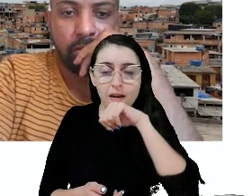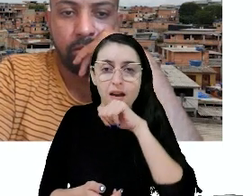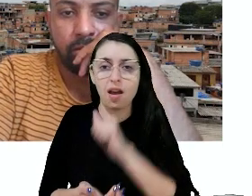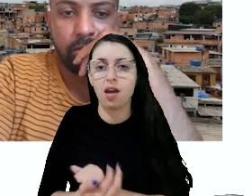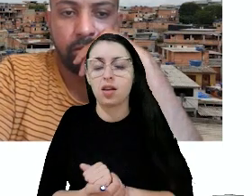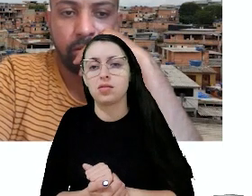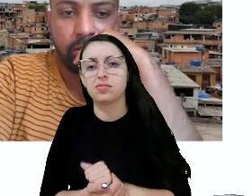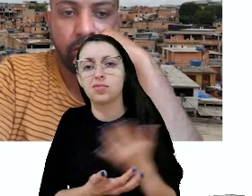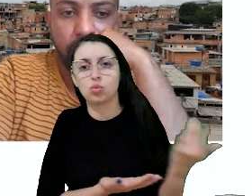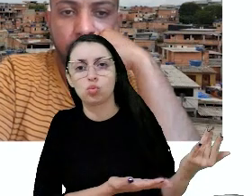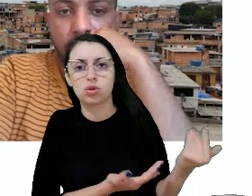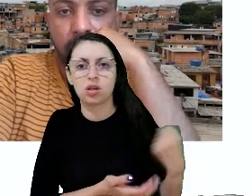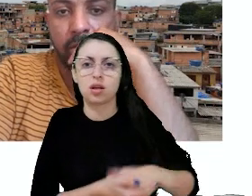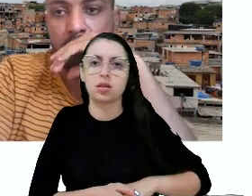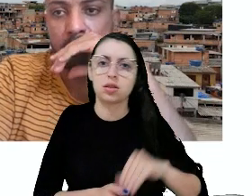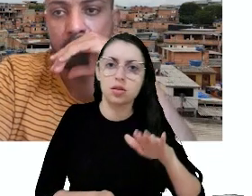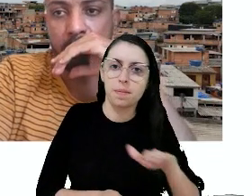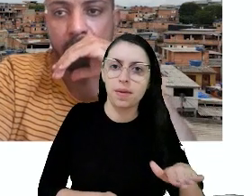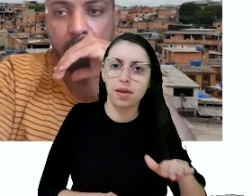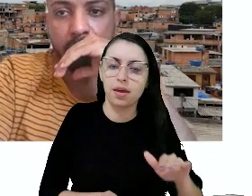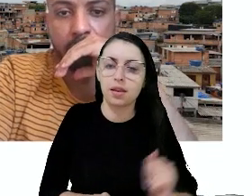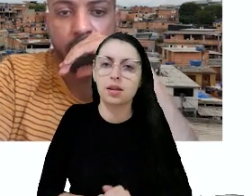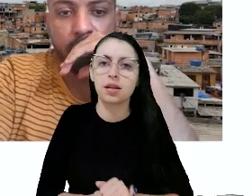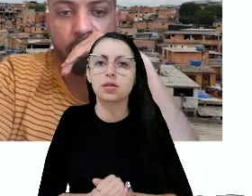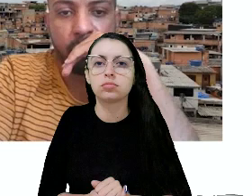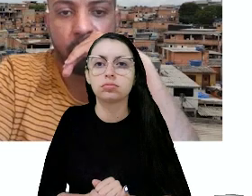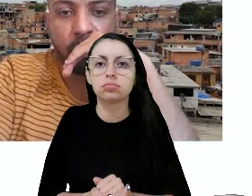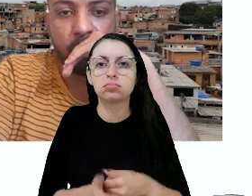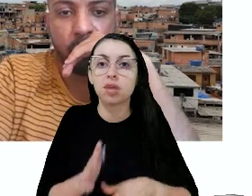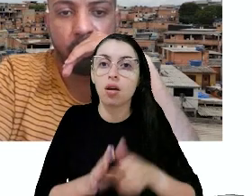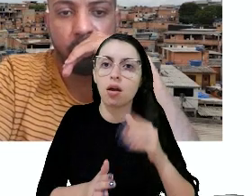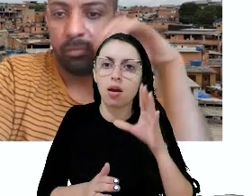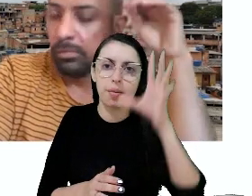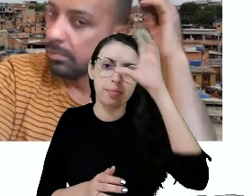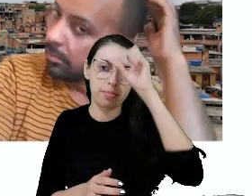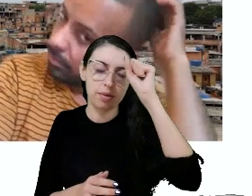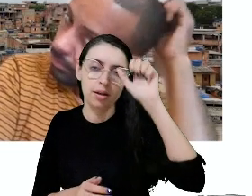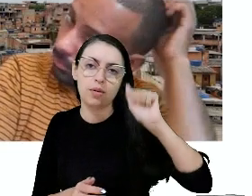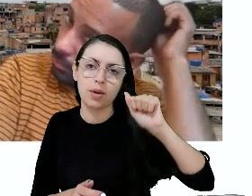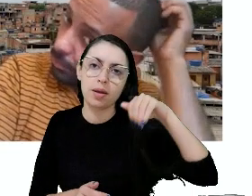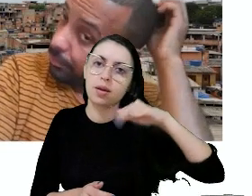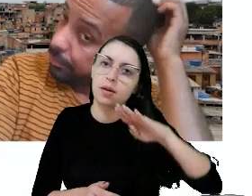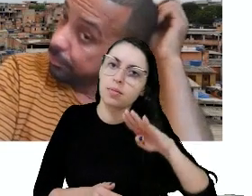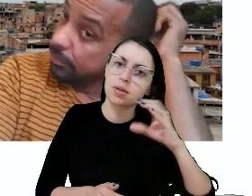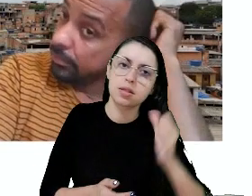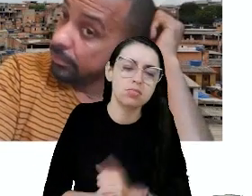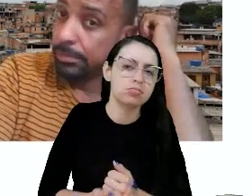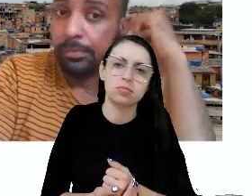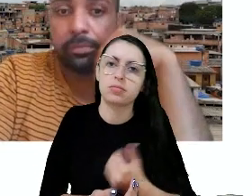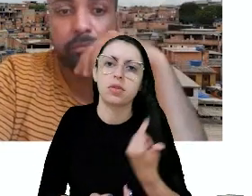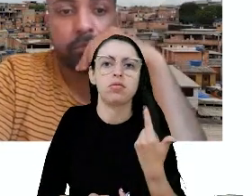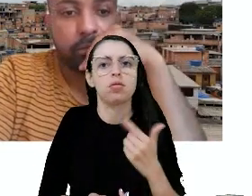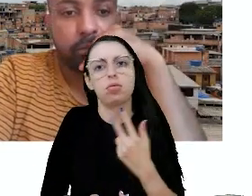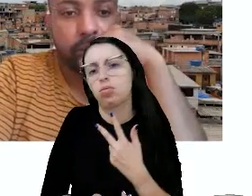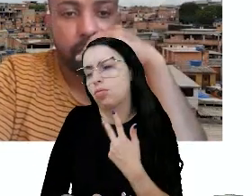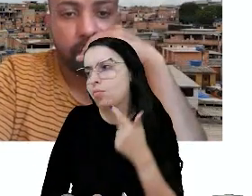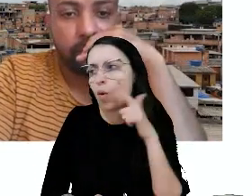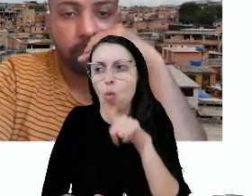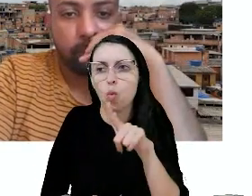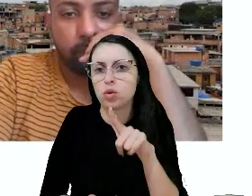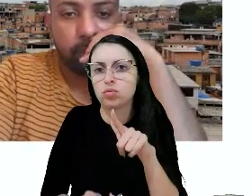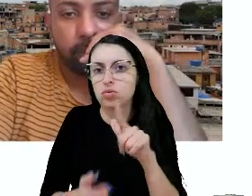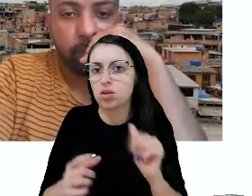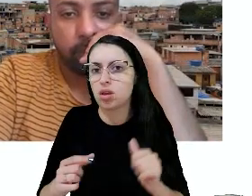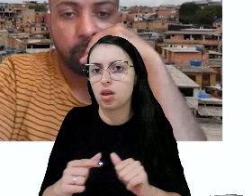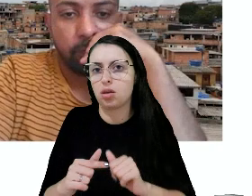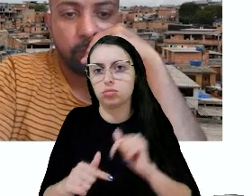uma adolescente, de uma criança pequena que está em fase de pré-alfabetização, posso afirmar, não consigo render como se estivesse no escritório